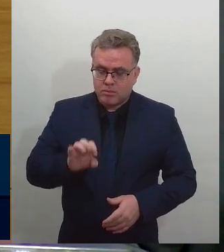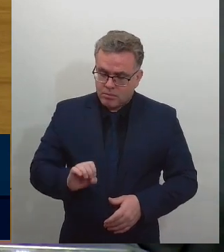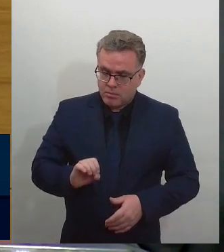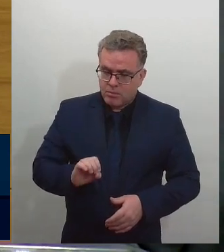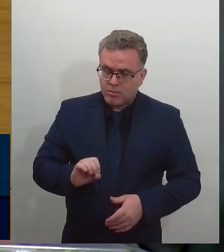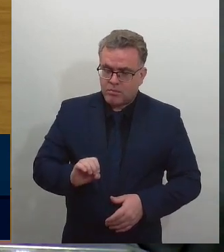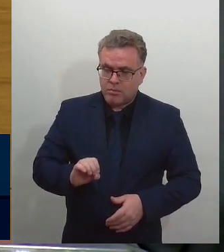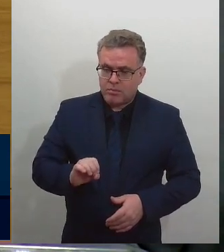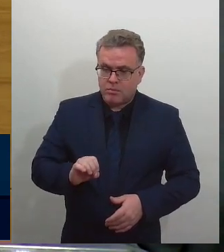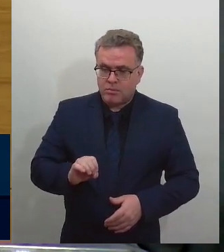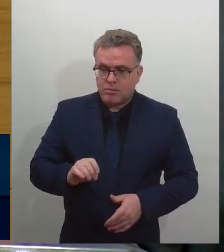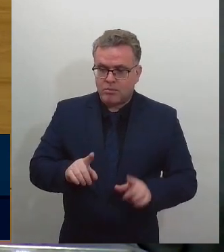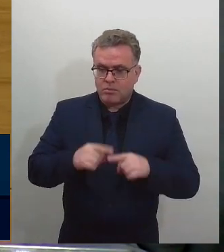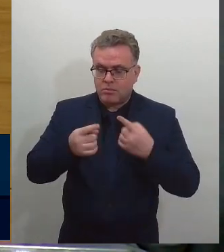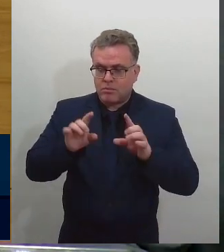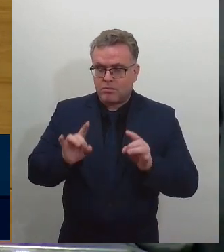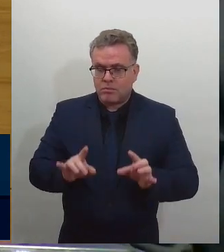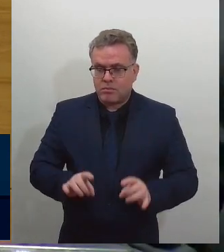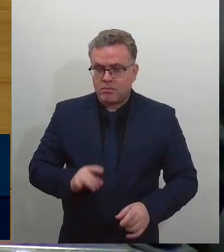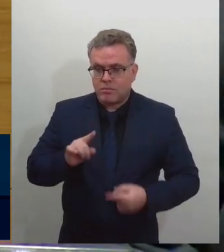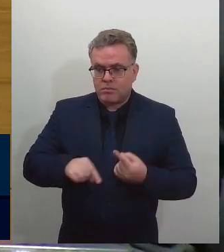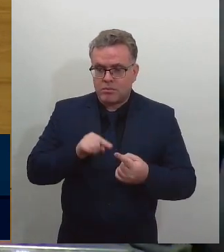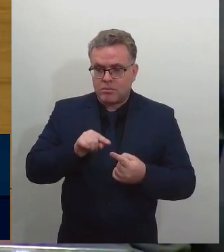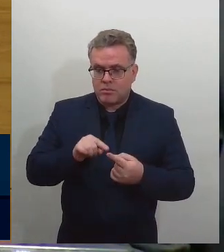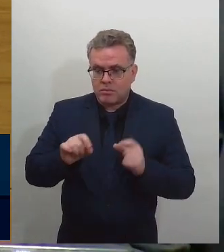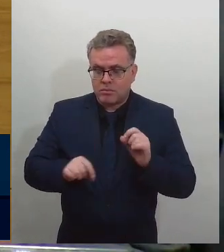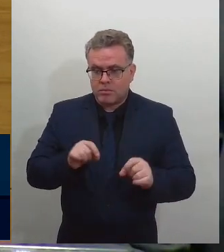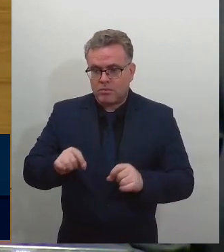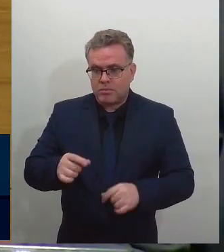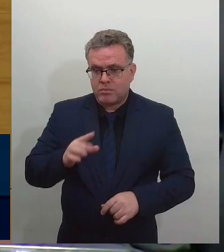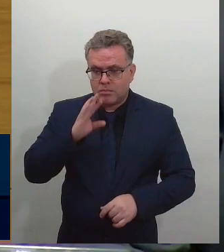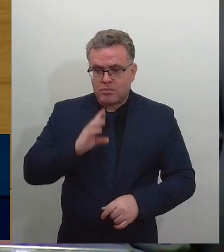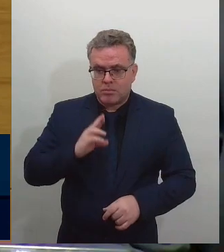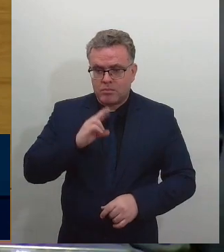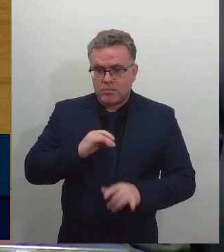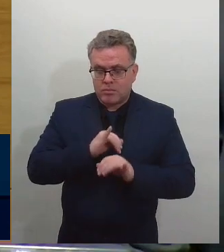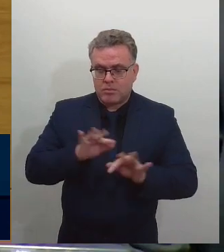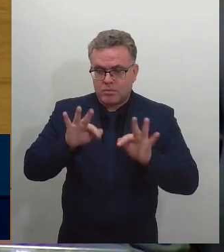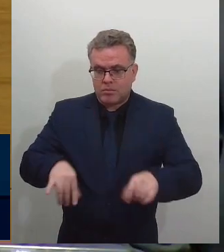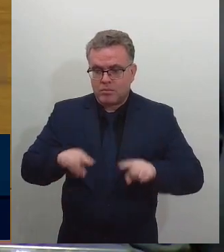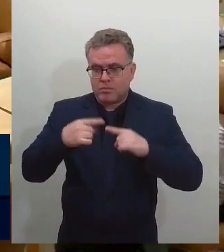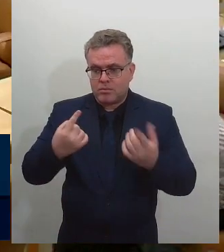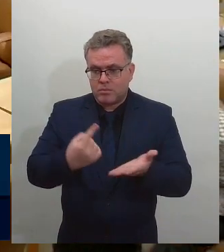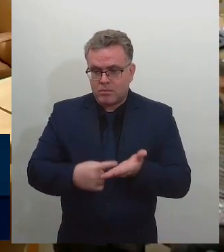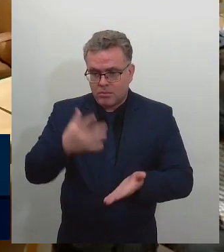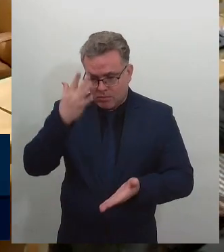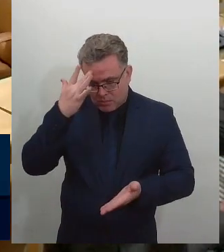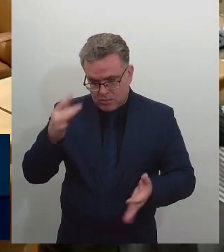especial em alusão ao dia do dentista. Declaro encerrada a presente sessão, convocando-a para amanhã, no horário regimental.